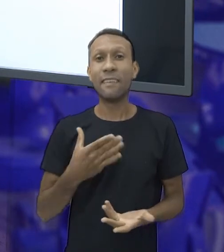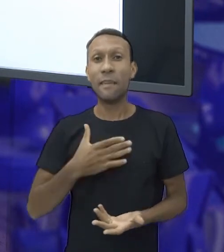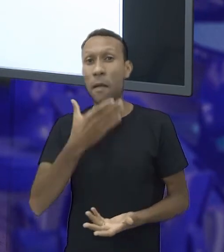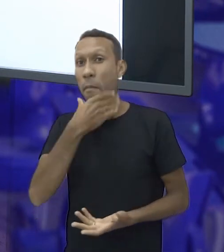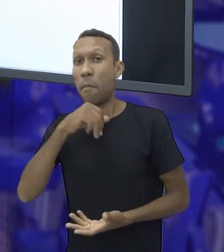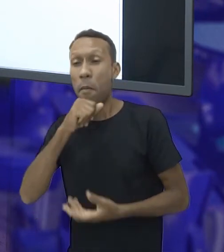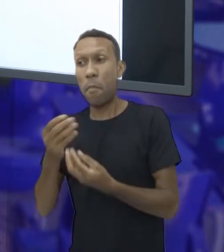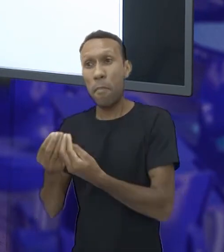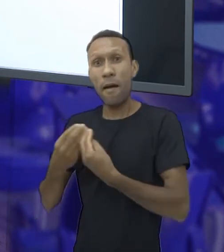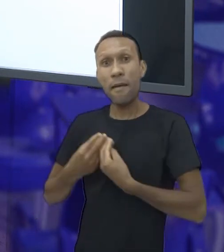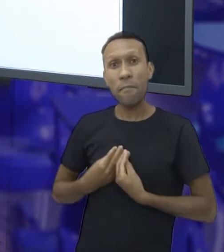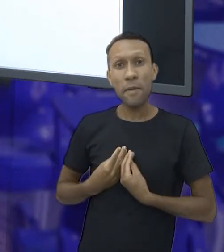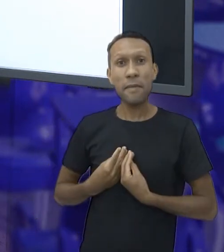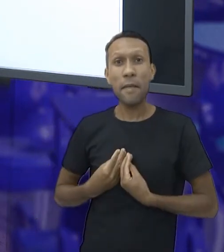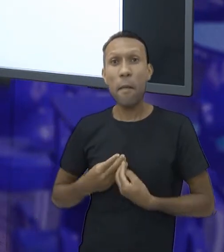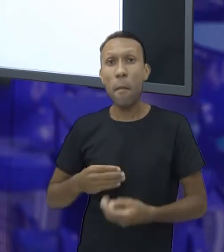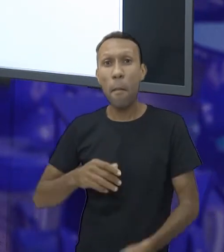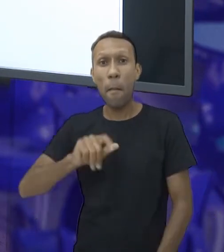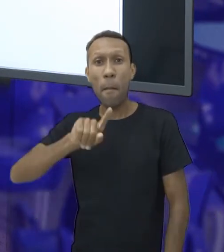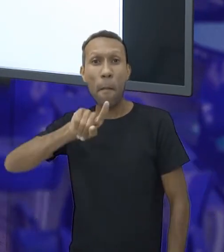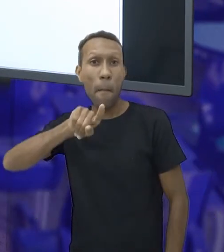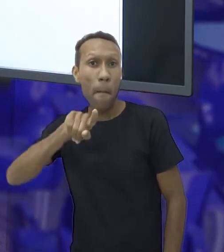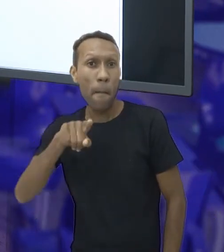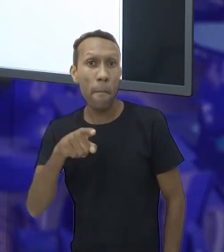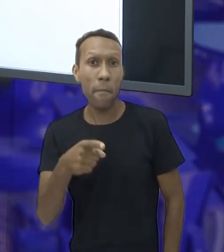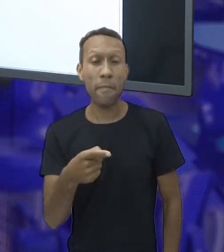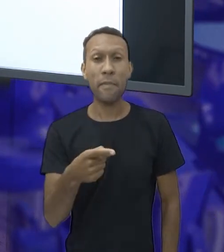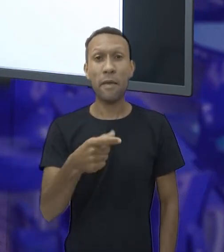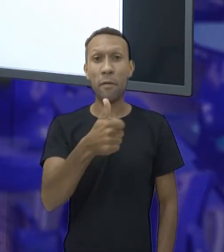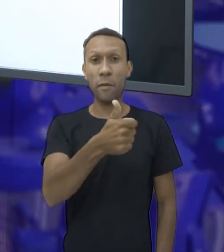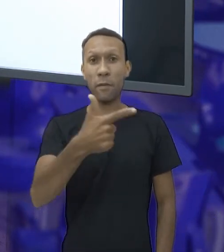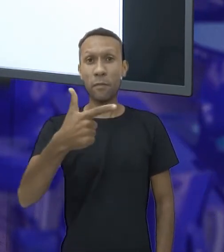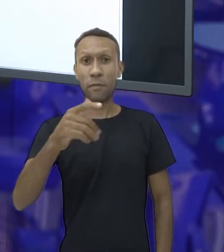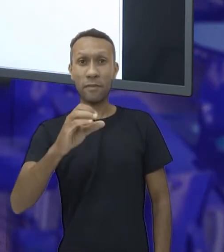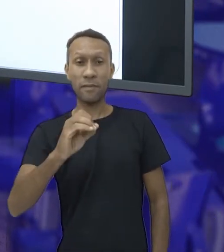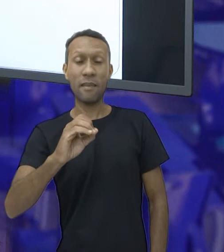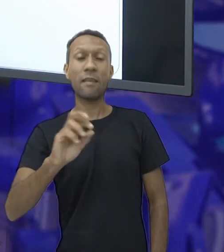pai, R$1.200 e mais 800 pela linha, R$2.000.